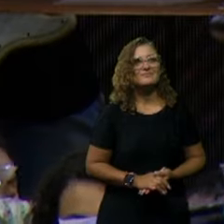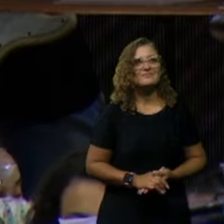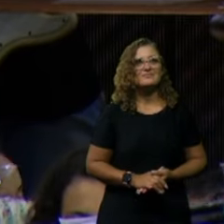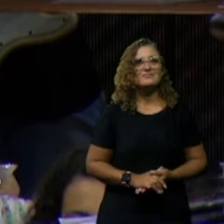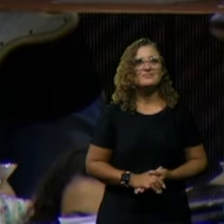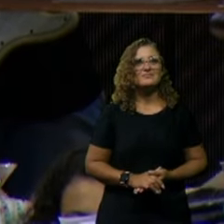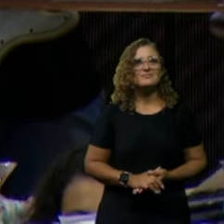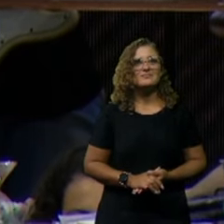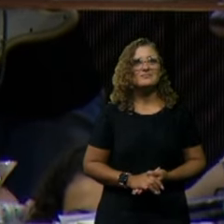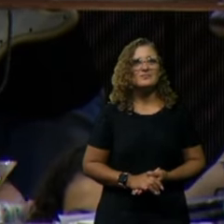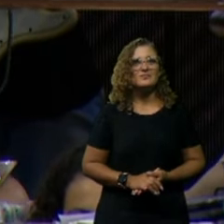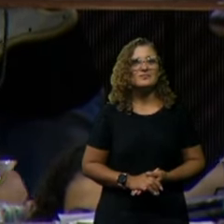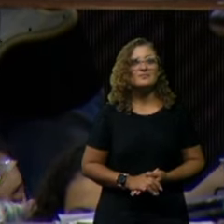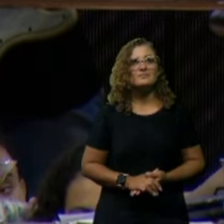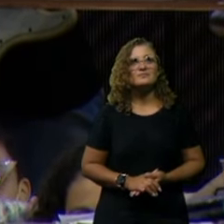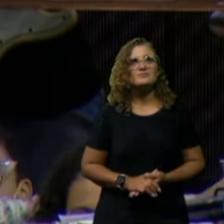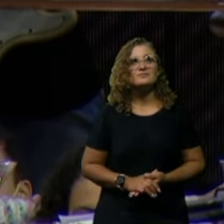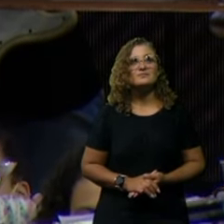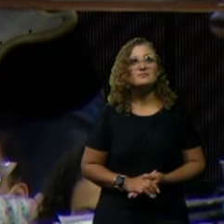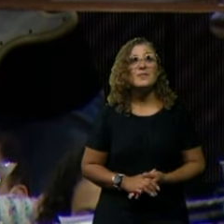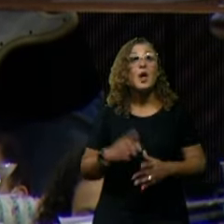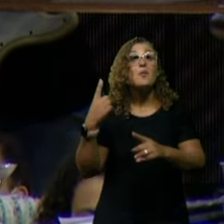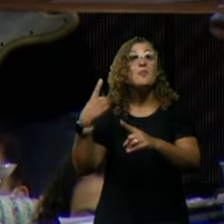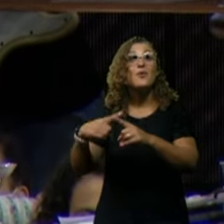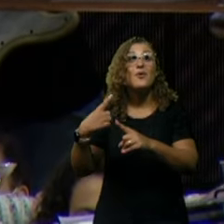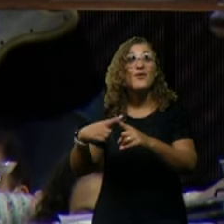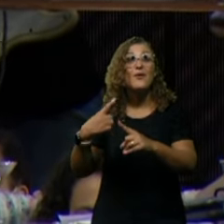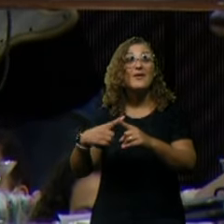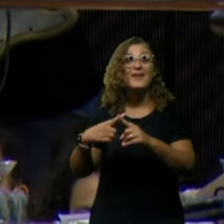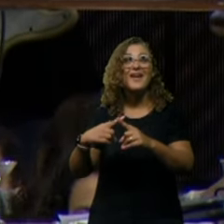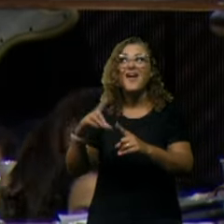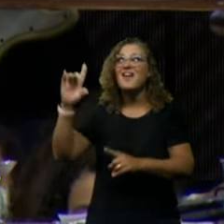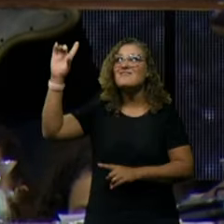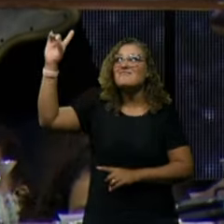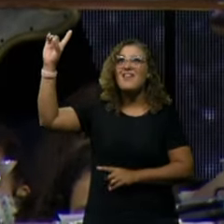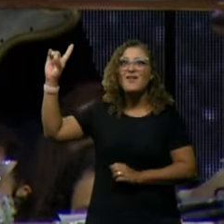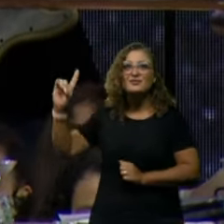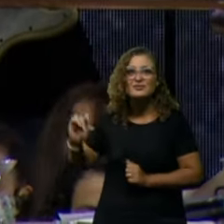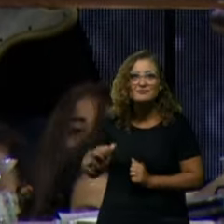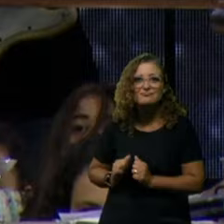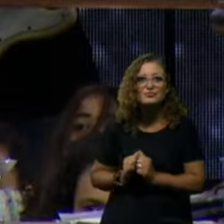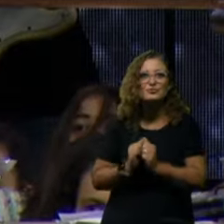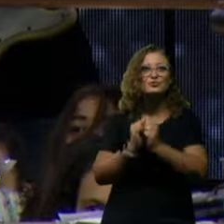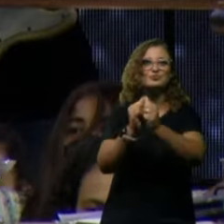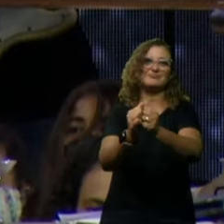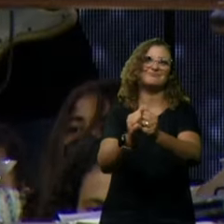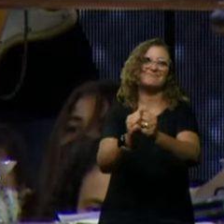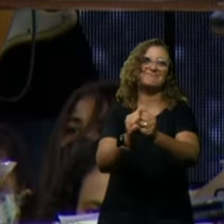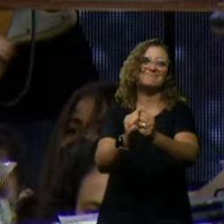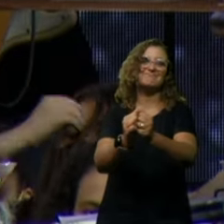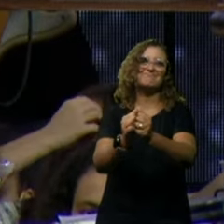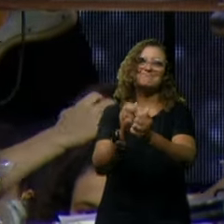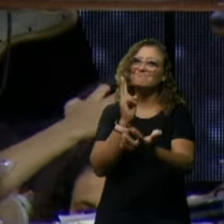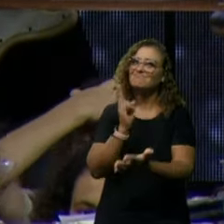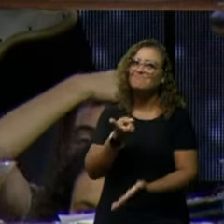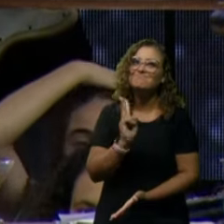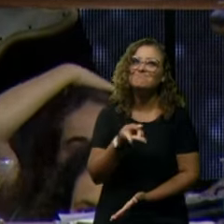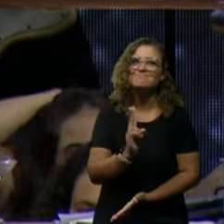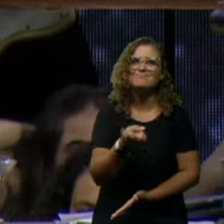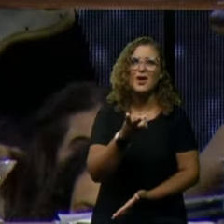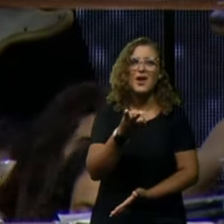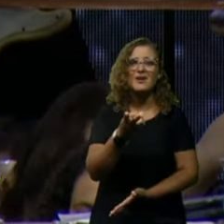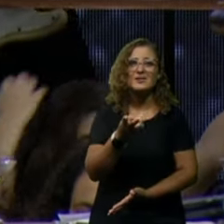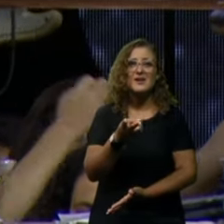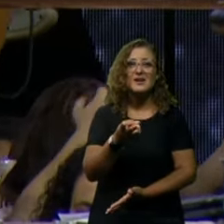e tudo isso porque porque eu sou contigo eu não sei se você está